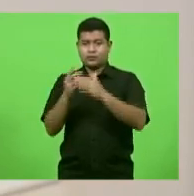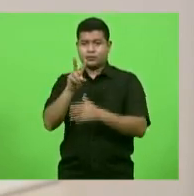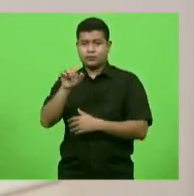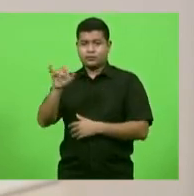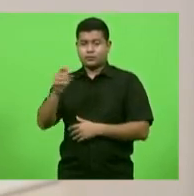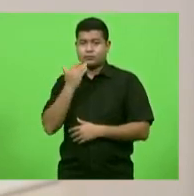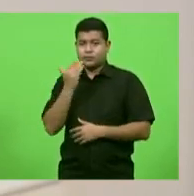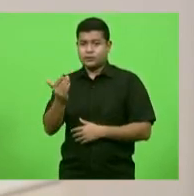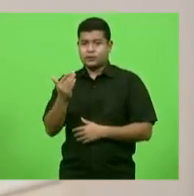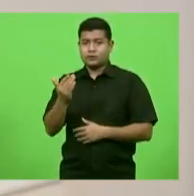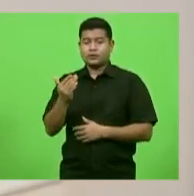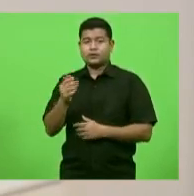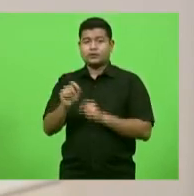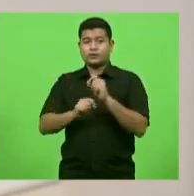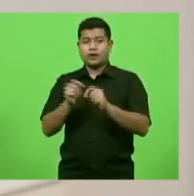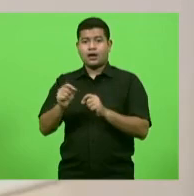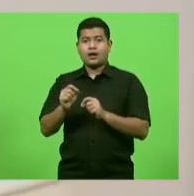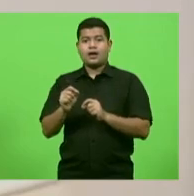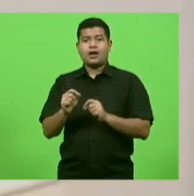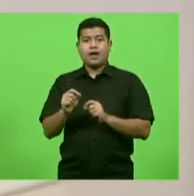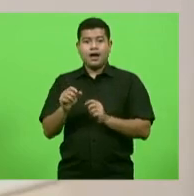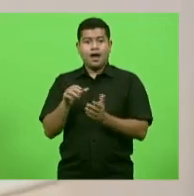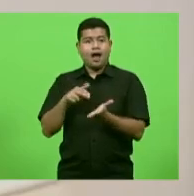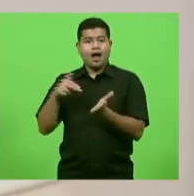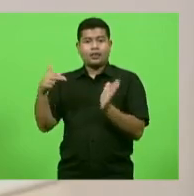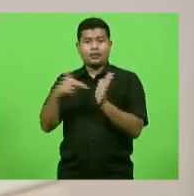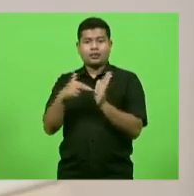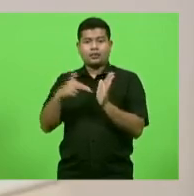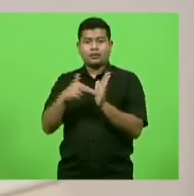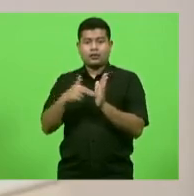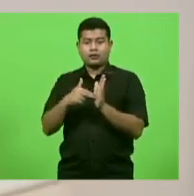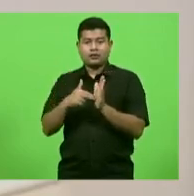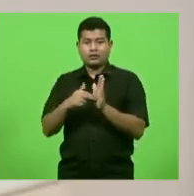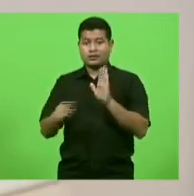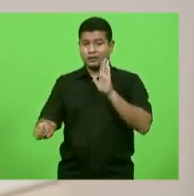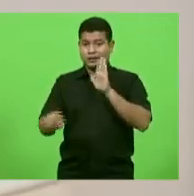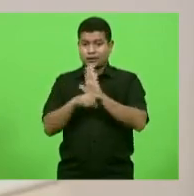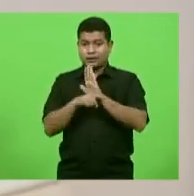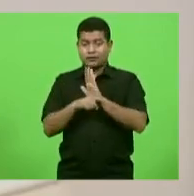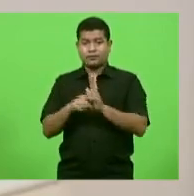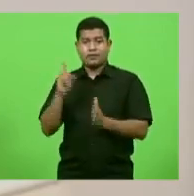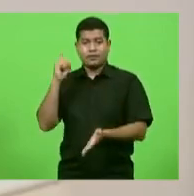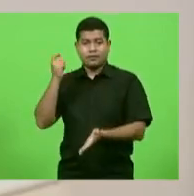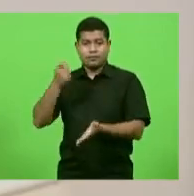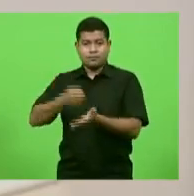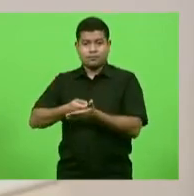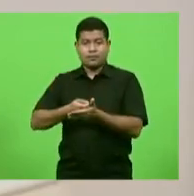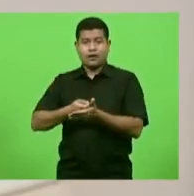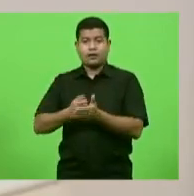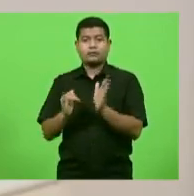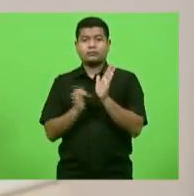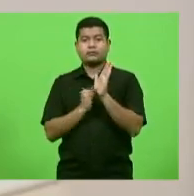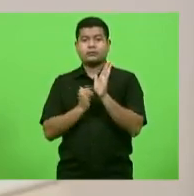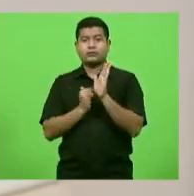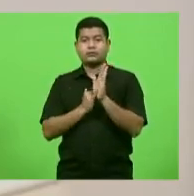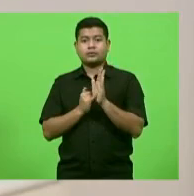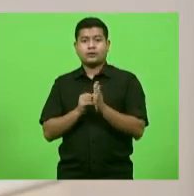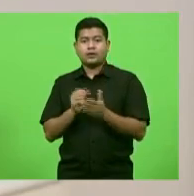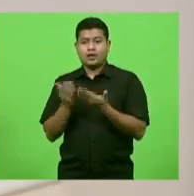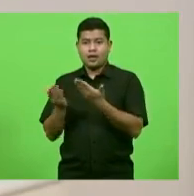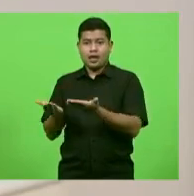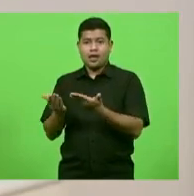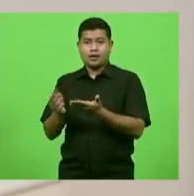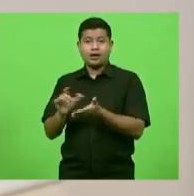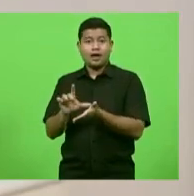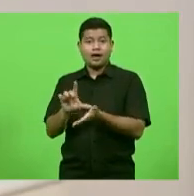das certidões negativas de débitos estaduais e municipais, ou seja, sequer a documentação de habilitação